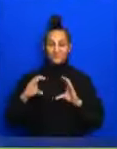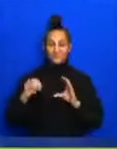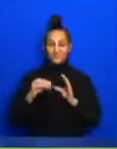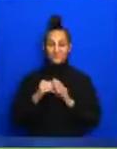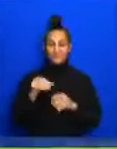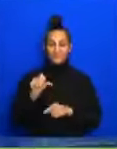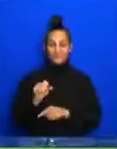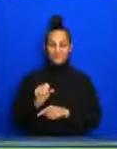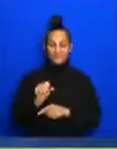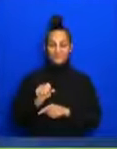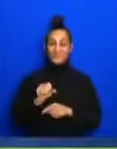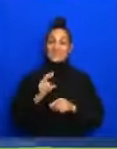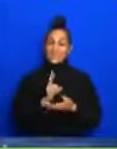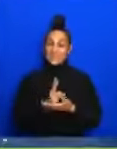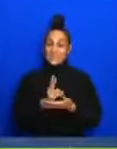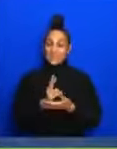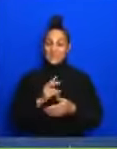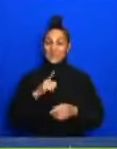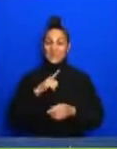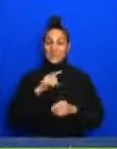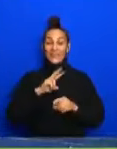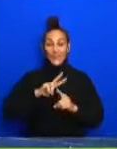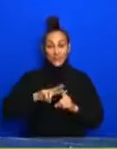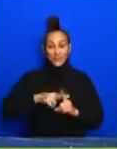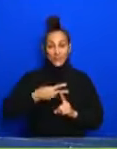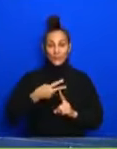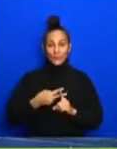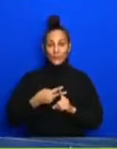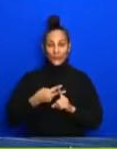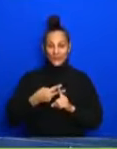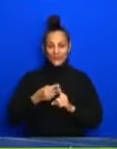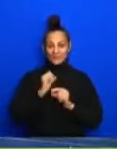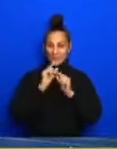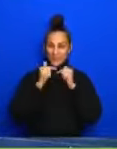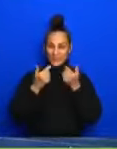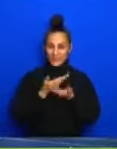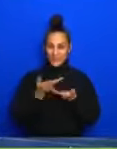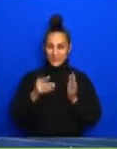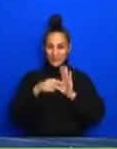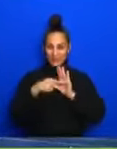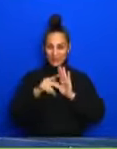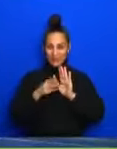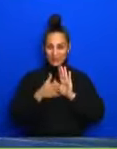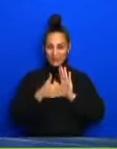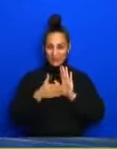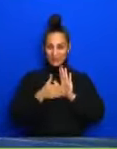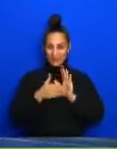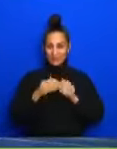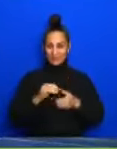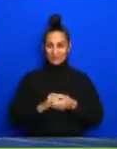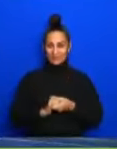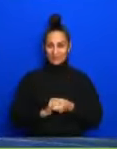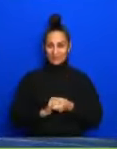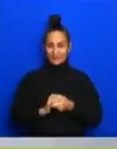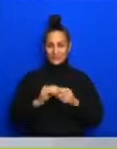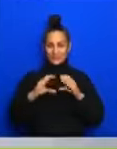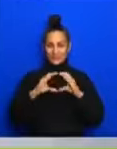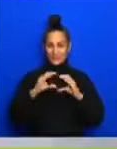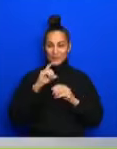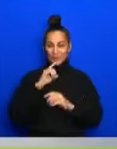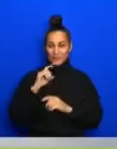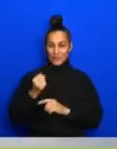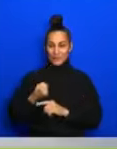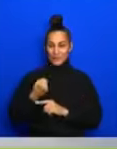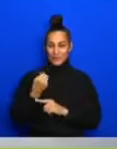numeradas de 0 a 9. Na sequência tem dupla cena. Boa sorte para você que apostou. Bola